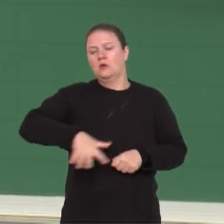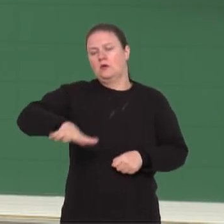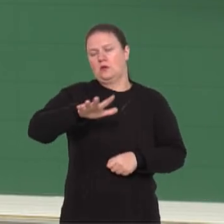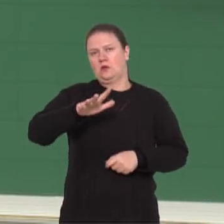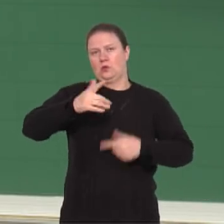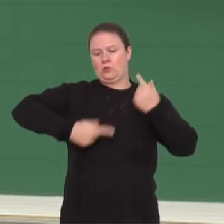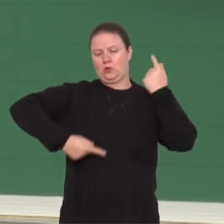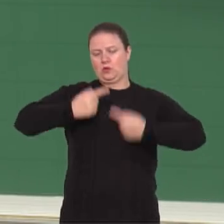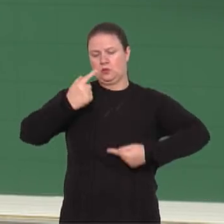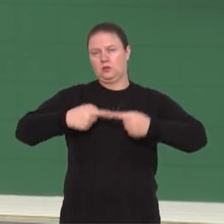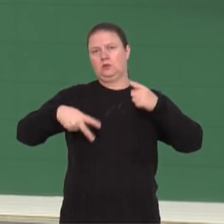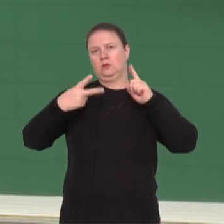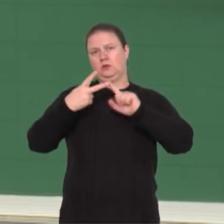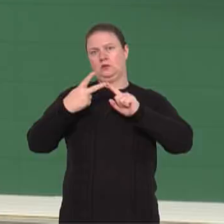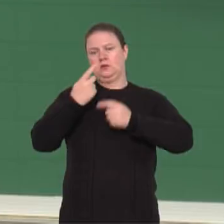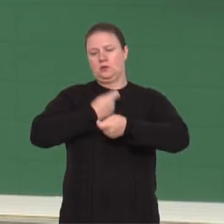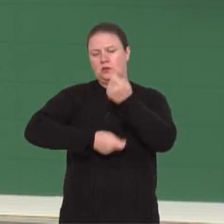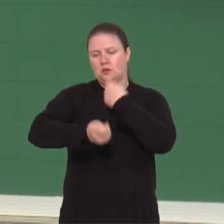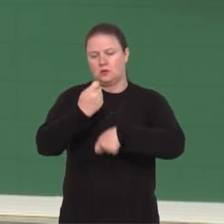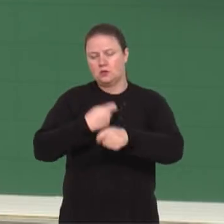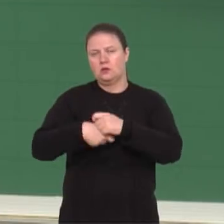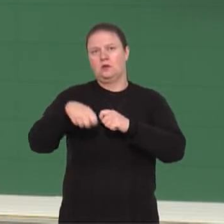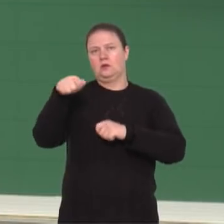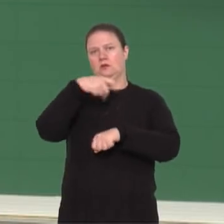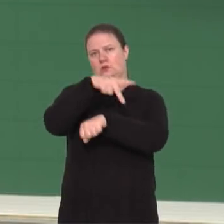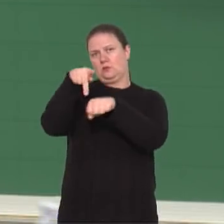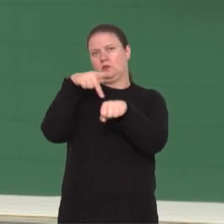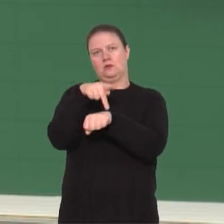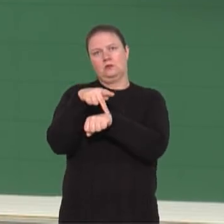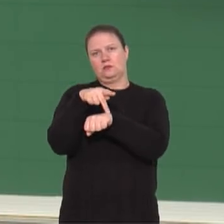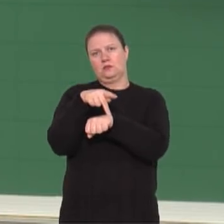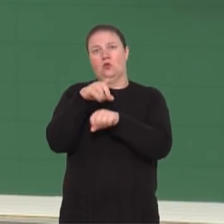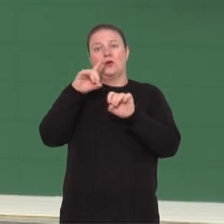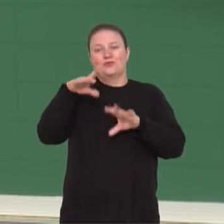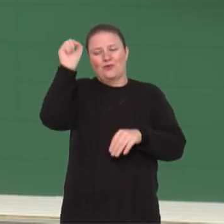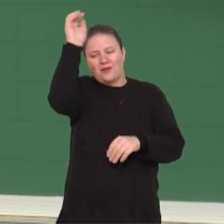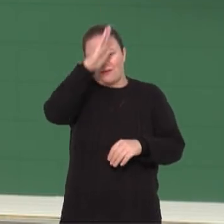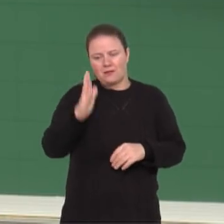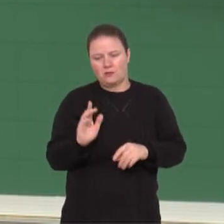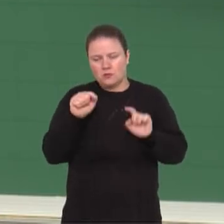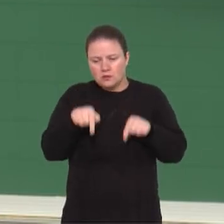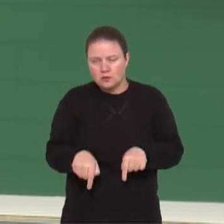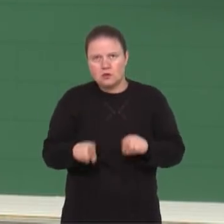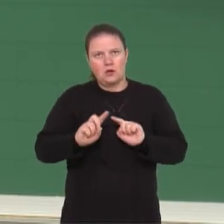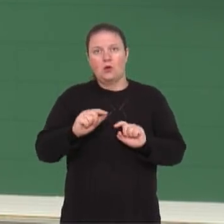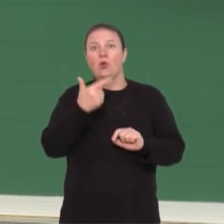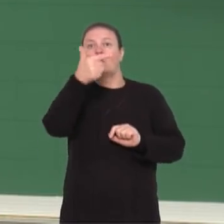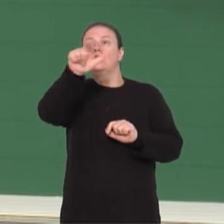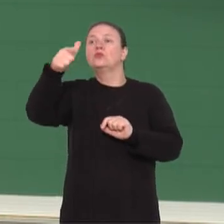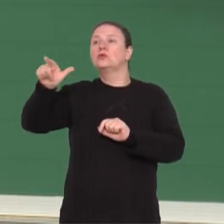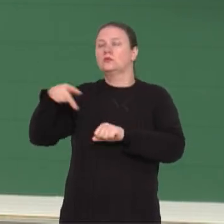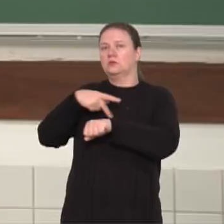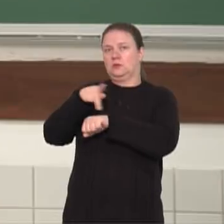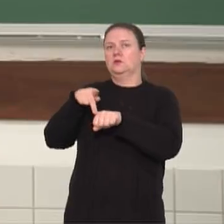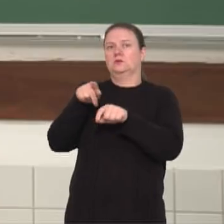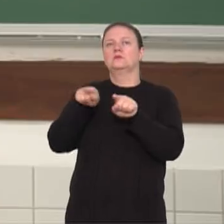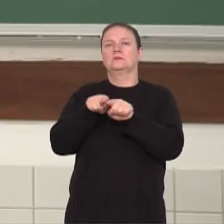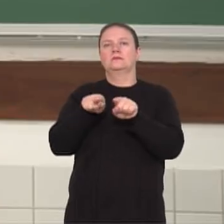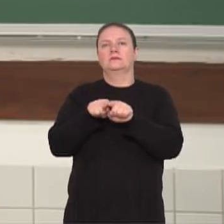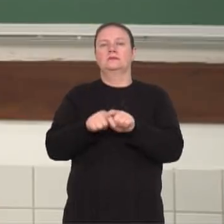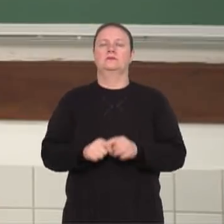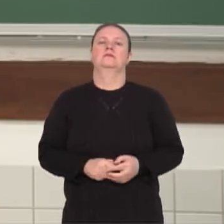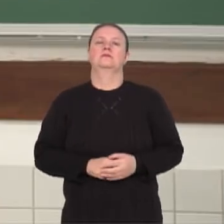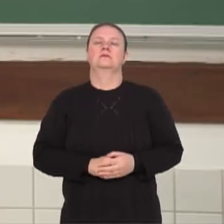do país, certo? Aí, não só a nível nacional, como a nível internacional também, dependendo da charge.